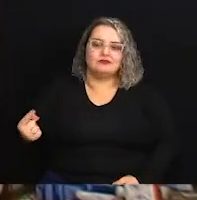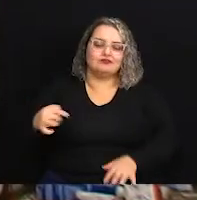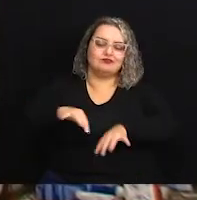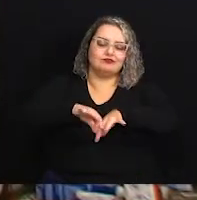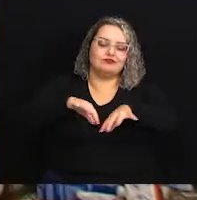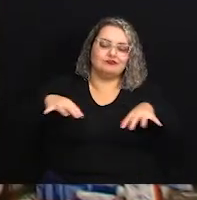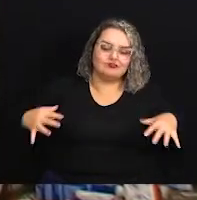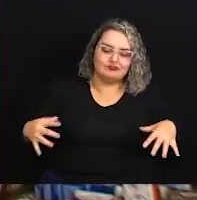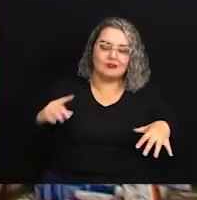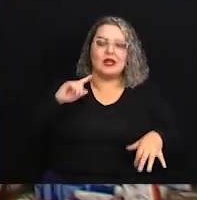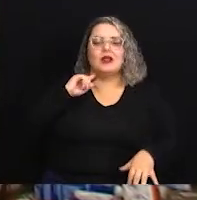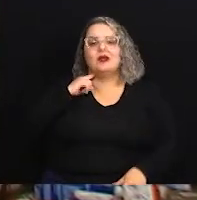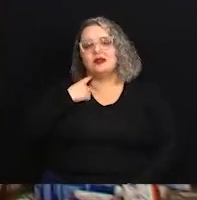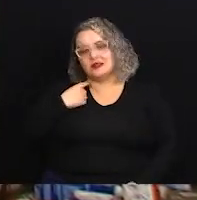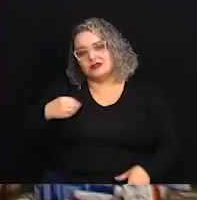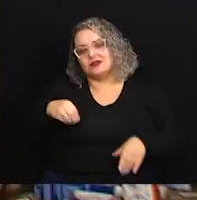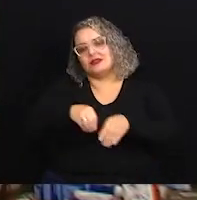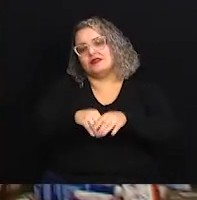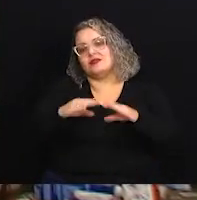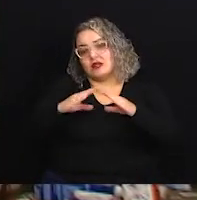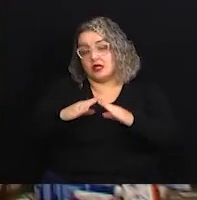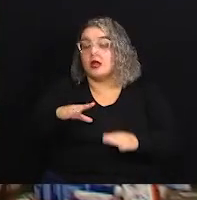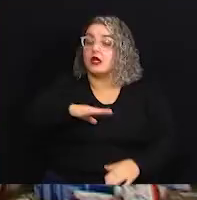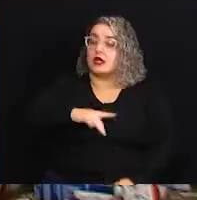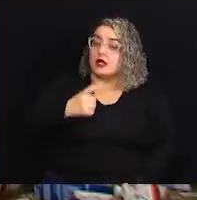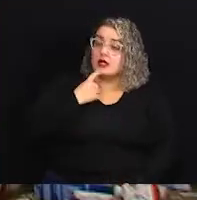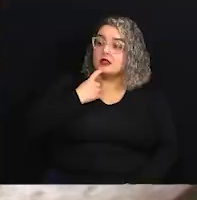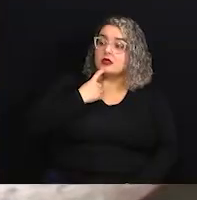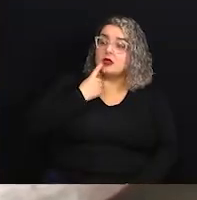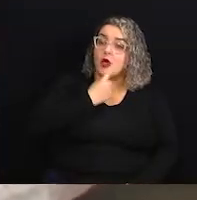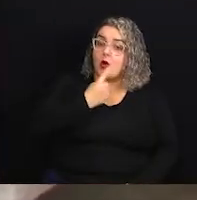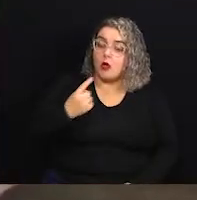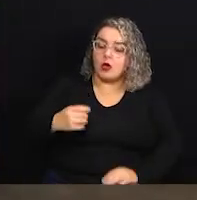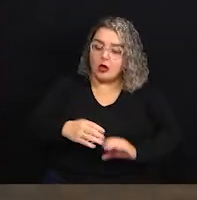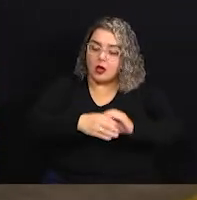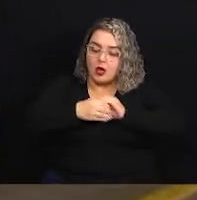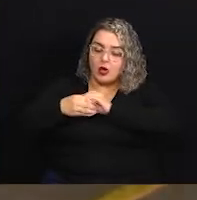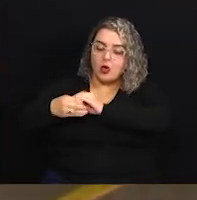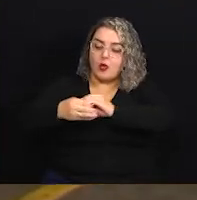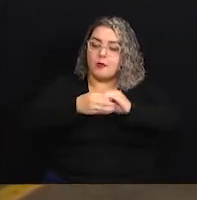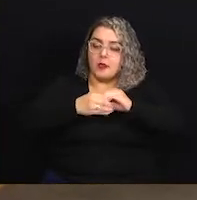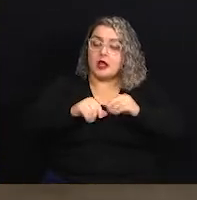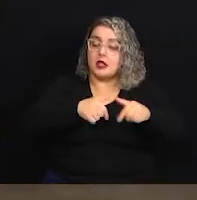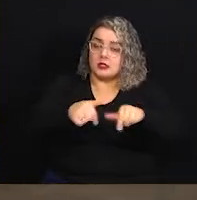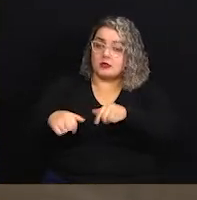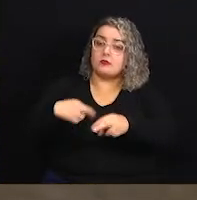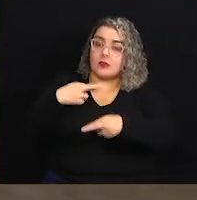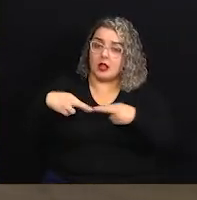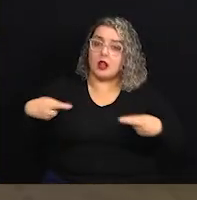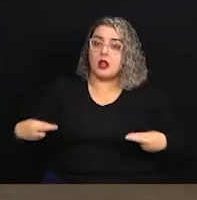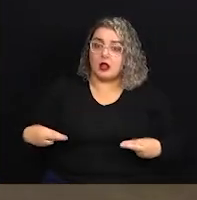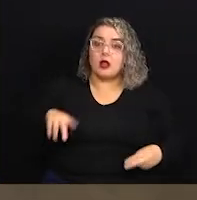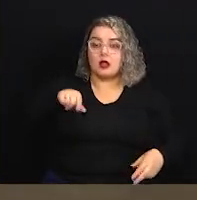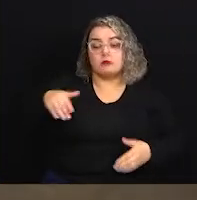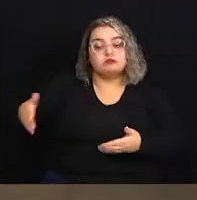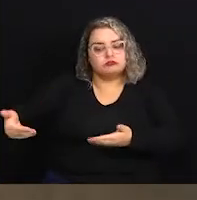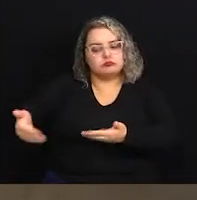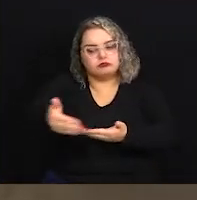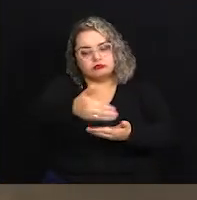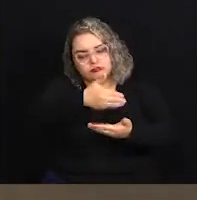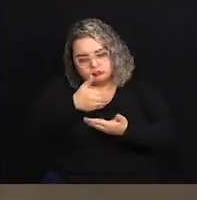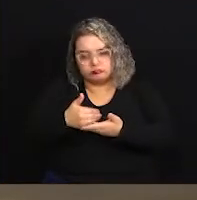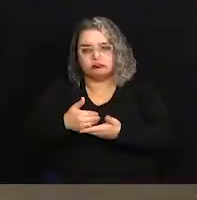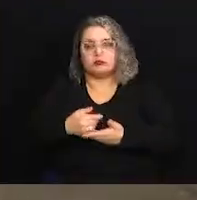ao separar o lixo em casa. Em Campinas, há 11 cooperativas que trabalham com os recicláveis que são